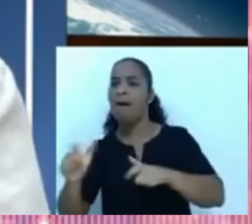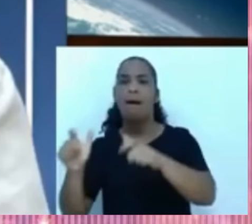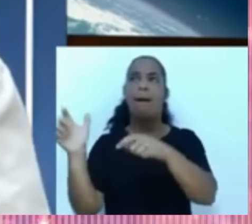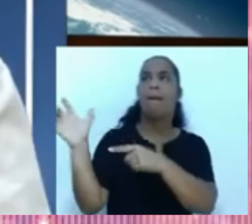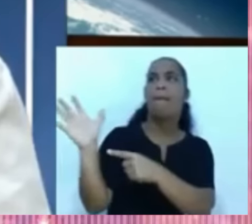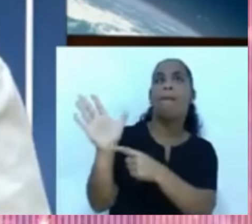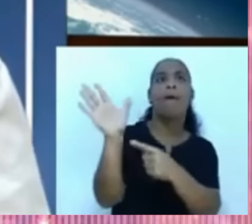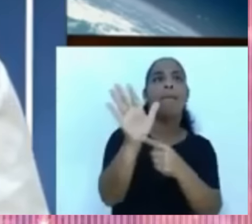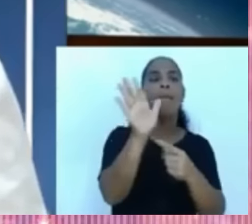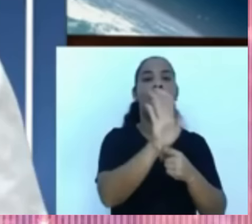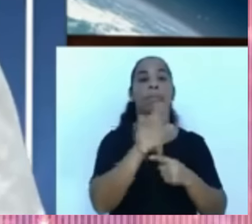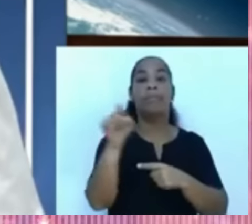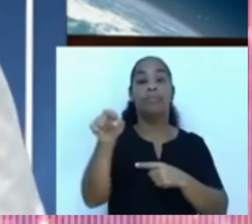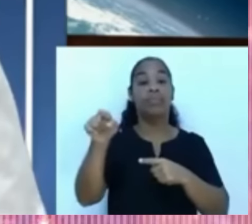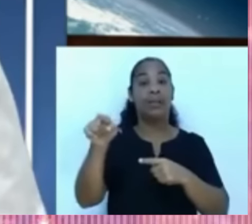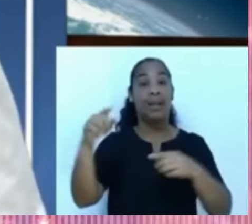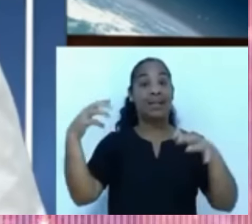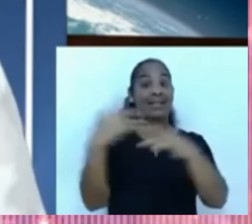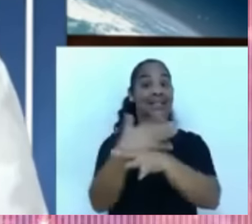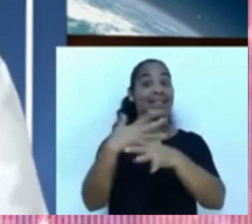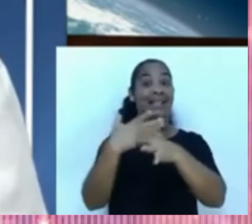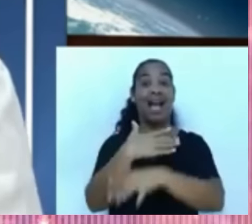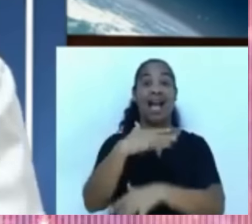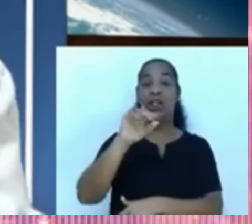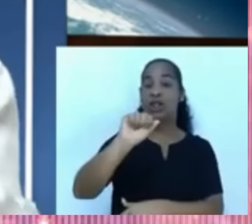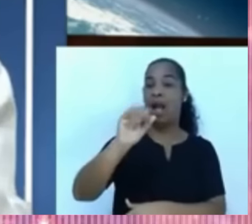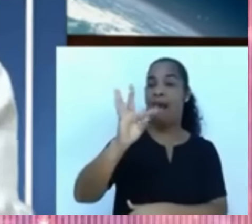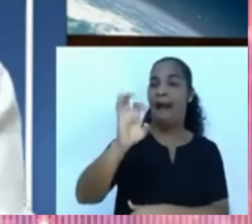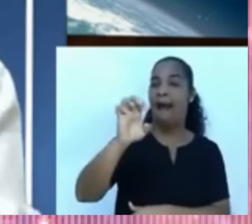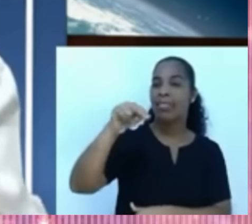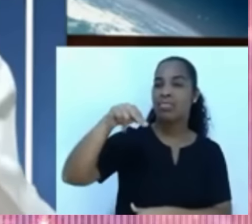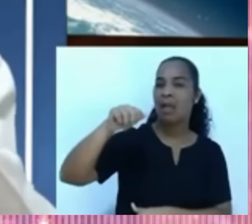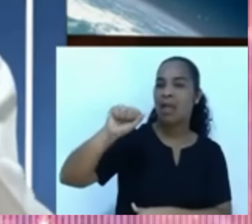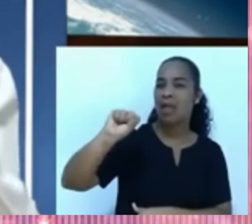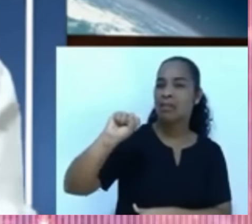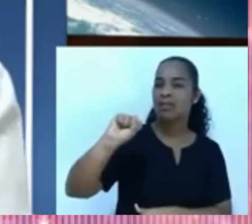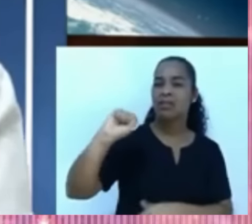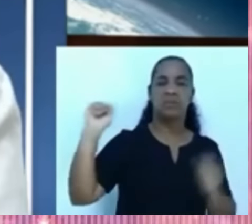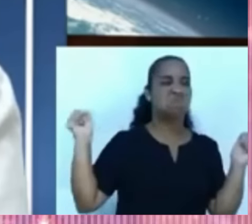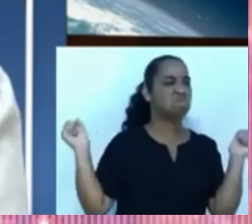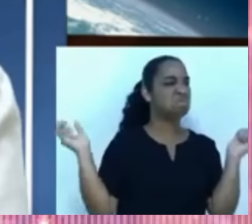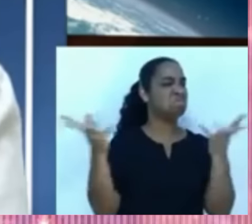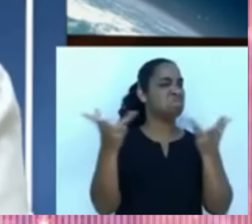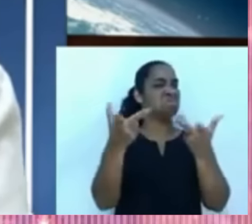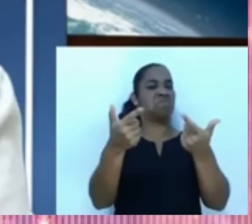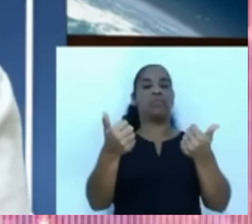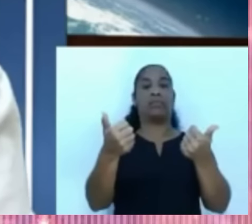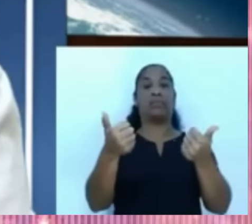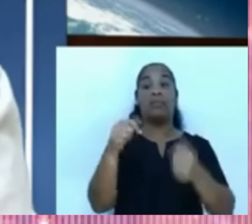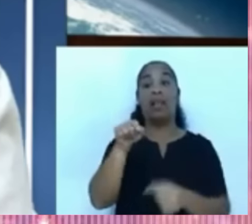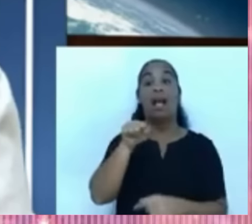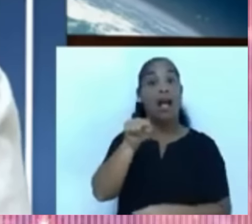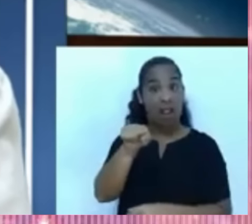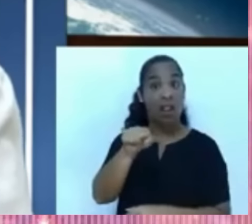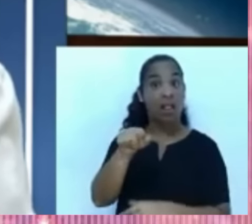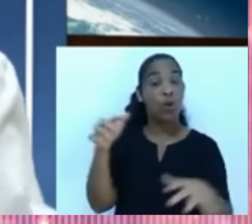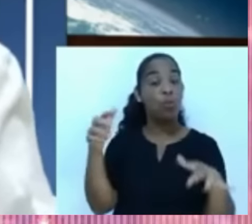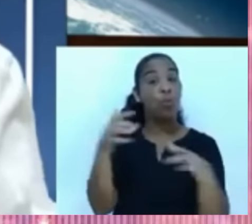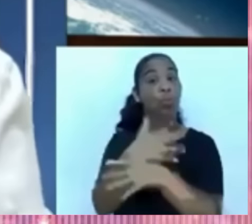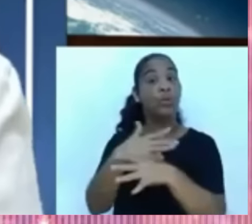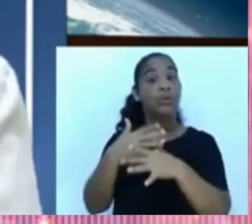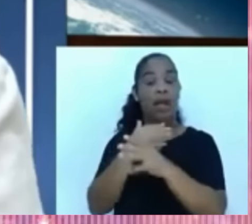Atenas era insuperável E foi exatamente bem no coração do Partenon que a